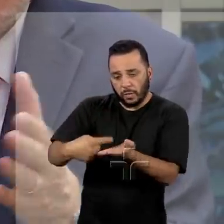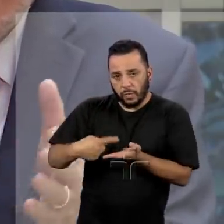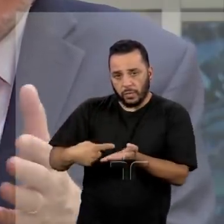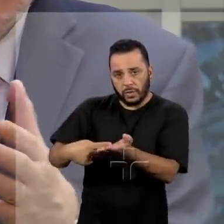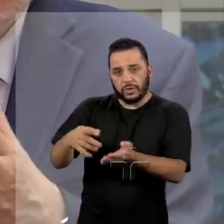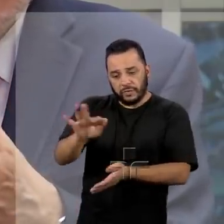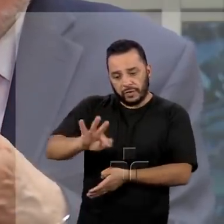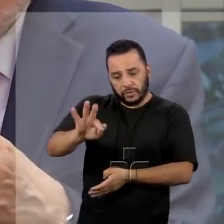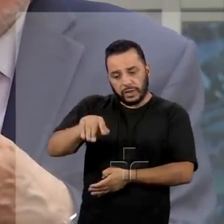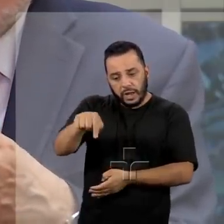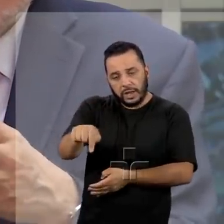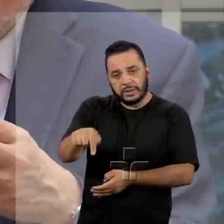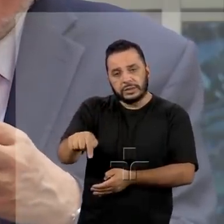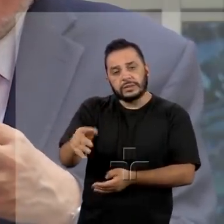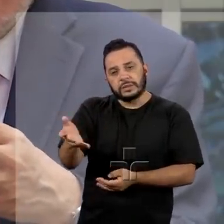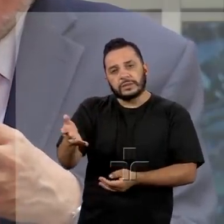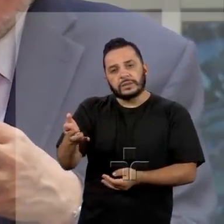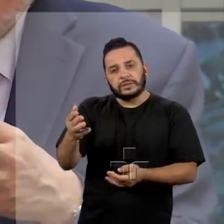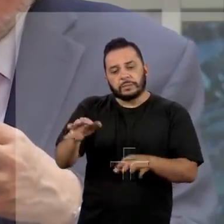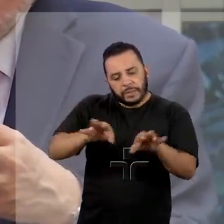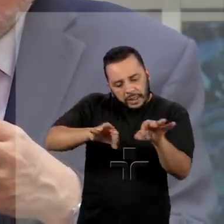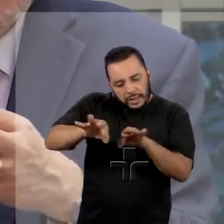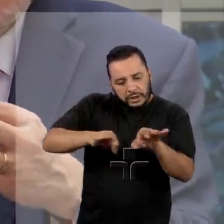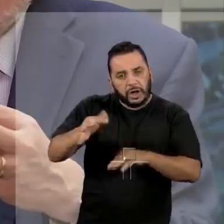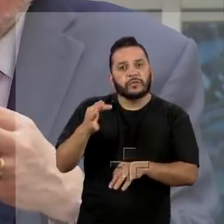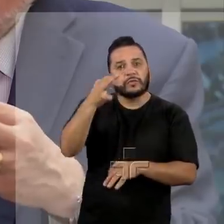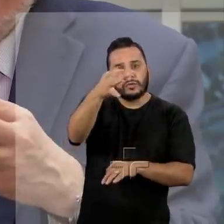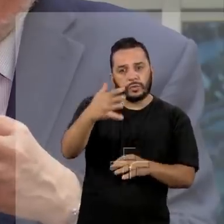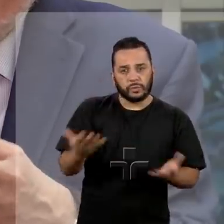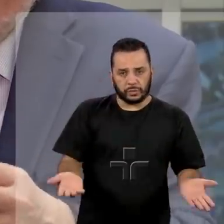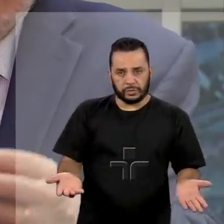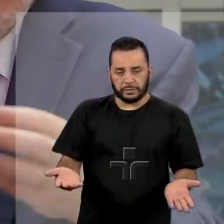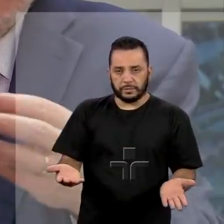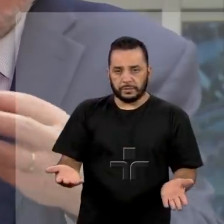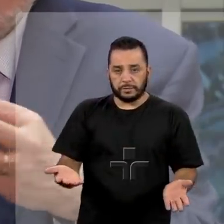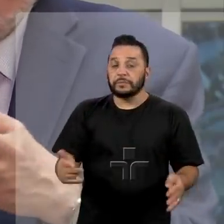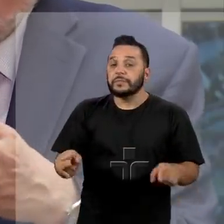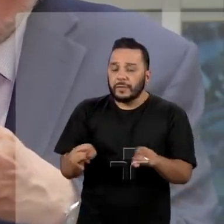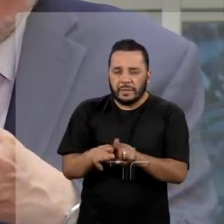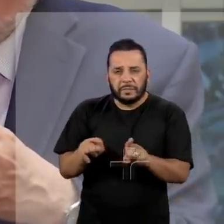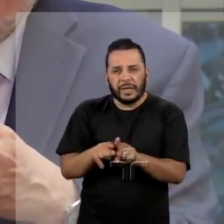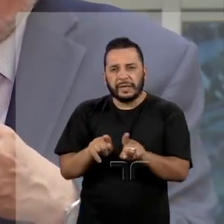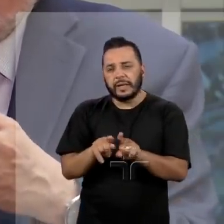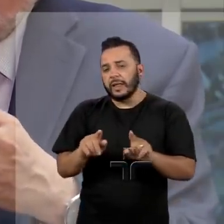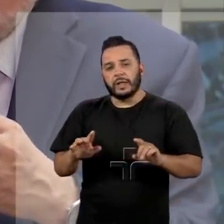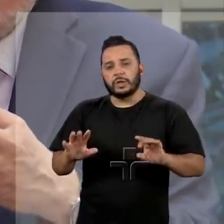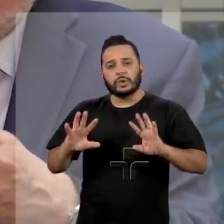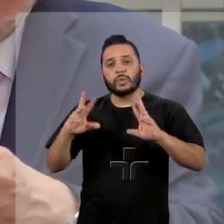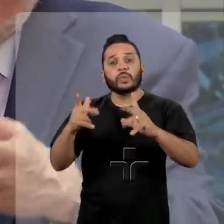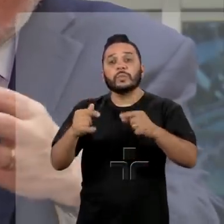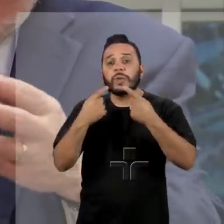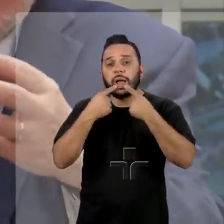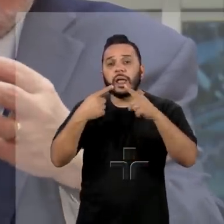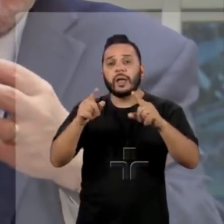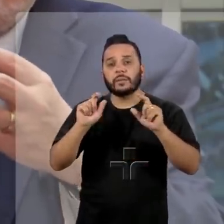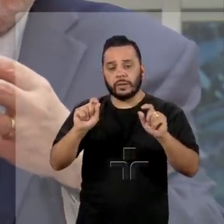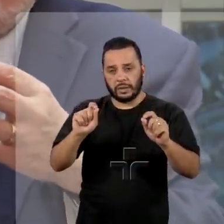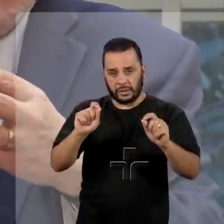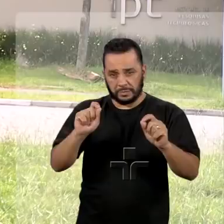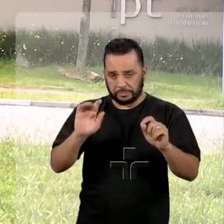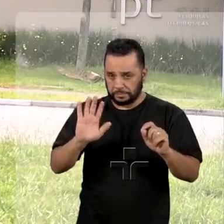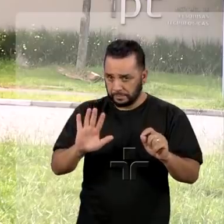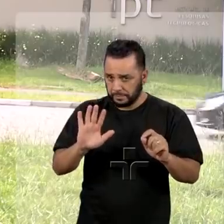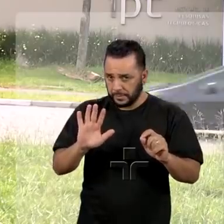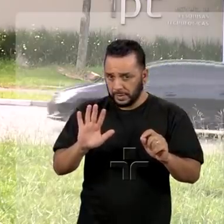universidades sobre o futuro e podia, na verdade, tirar um pouco essa coisa que todo mundo reclama da